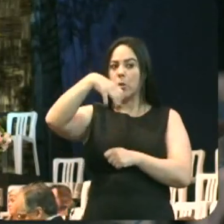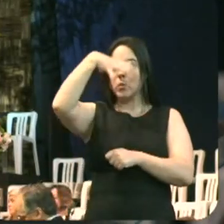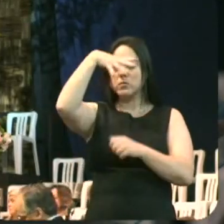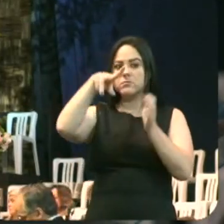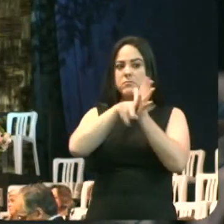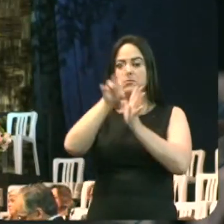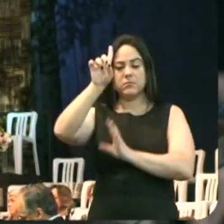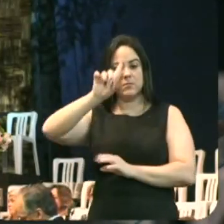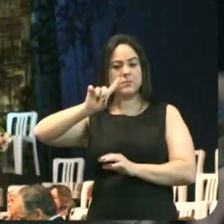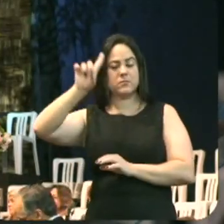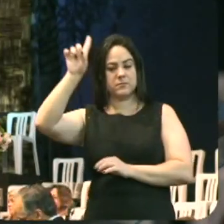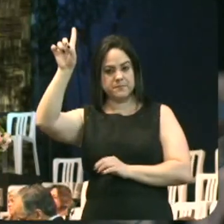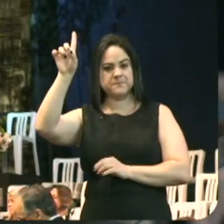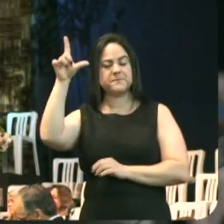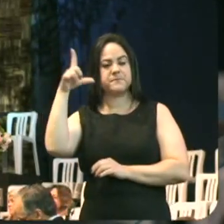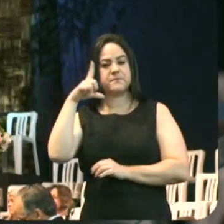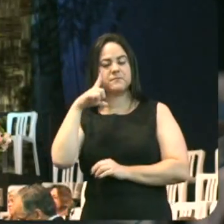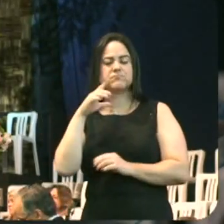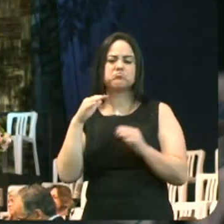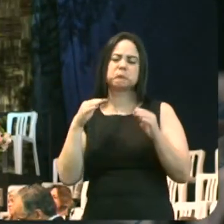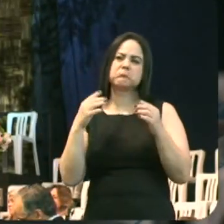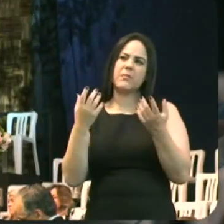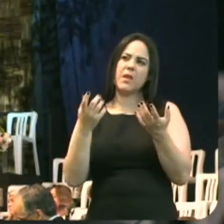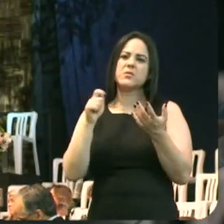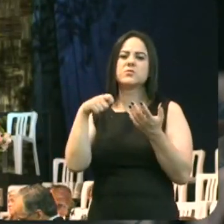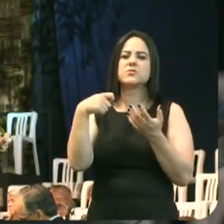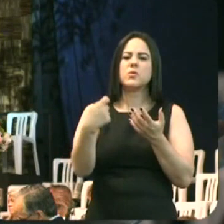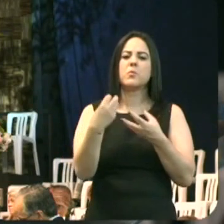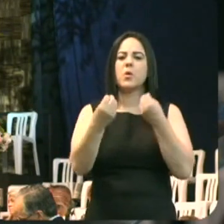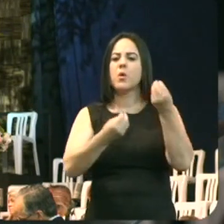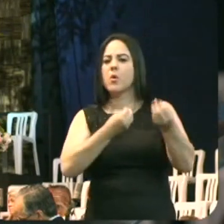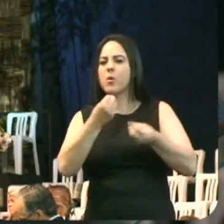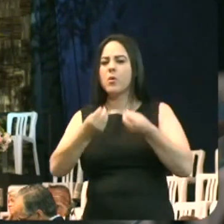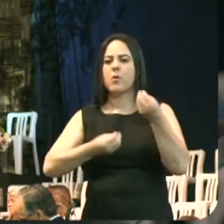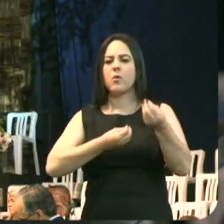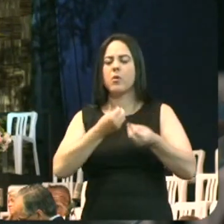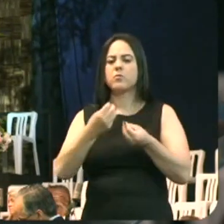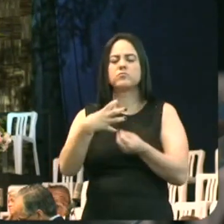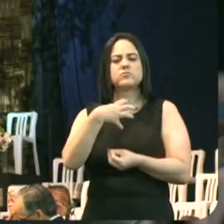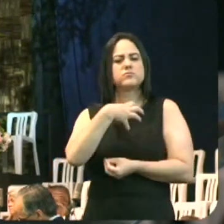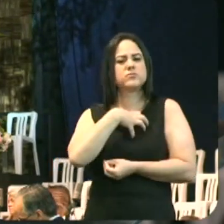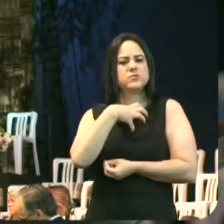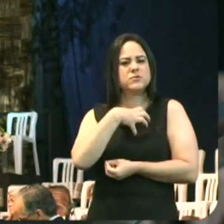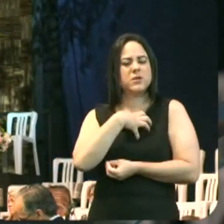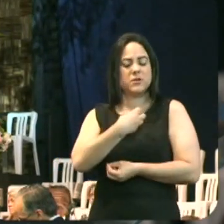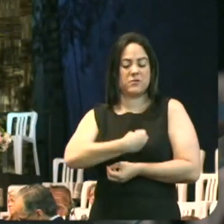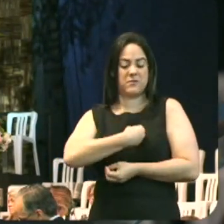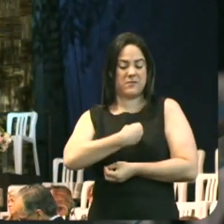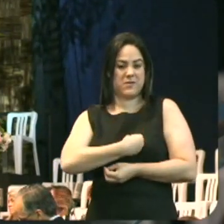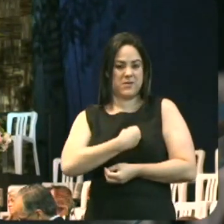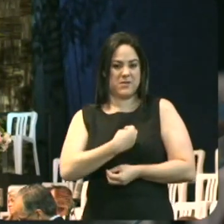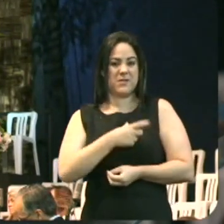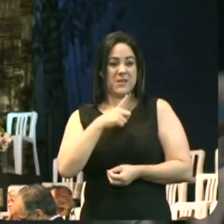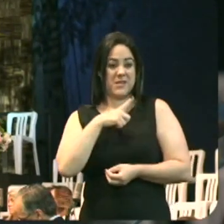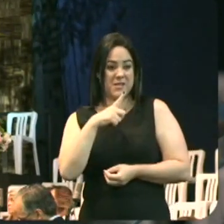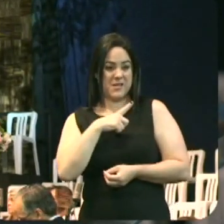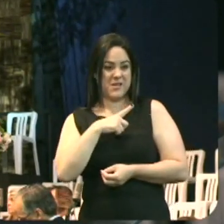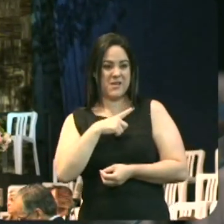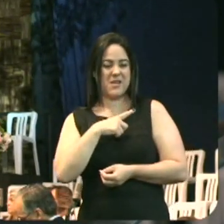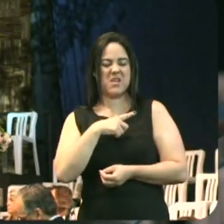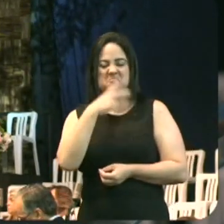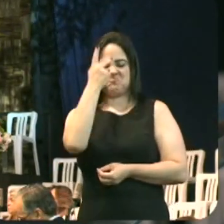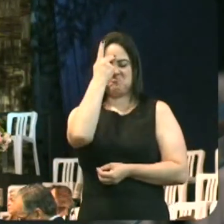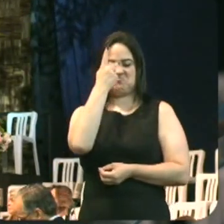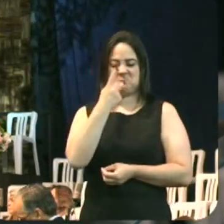Deus, tem a ver com a maneira, o jeitão de viver, ditado